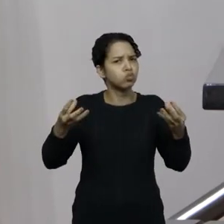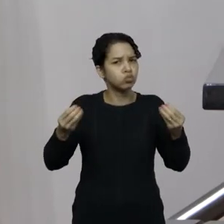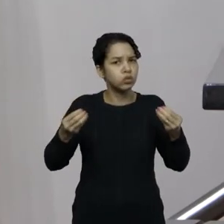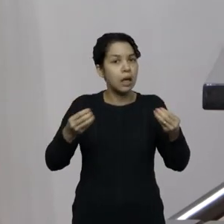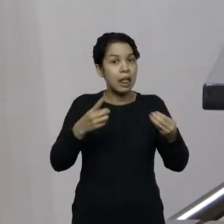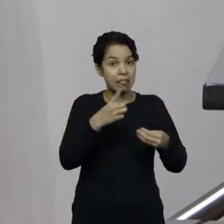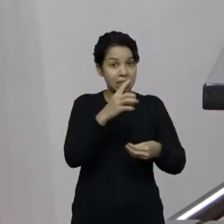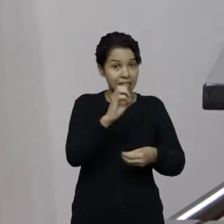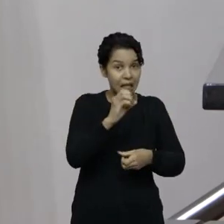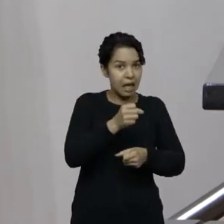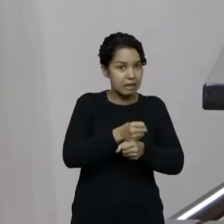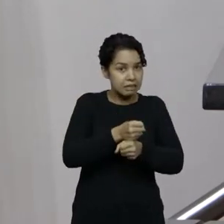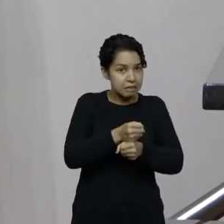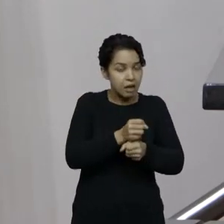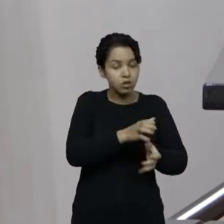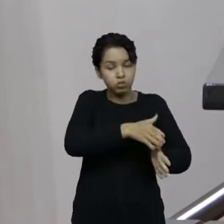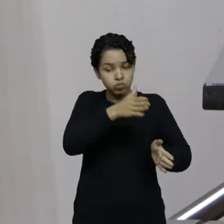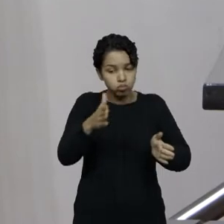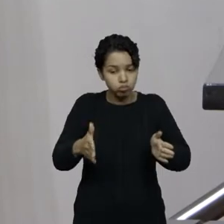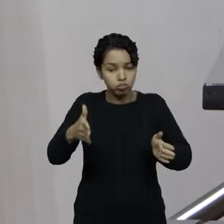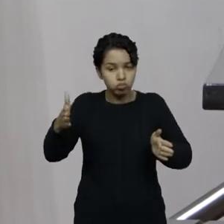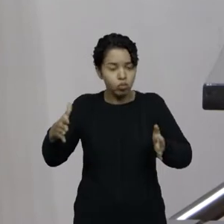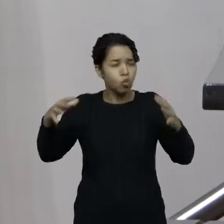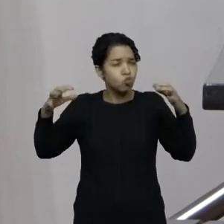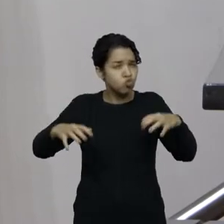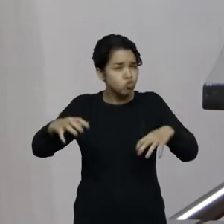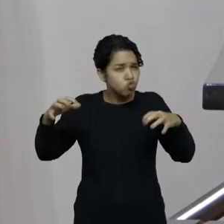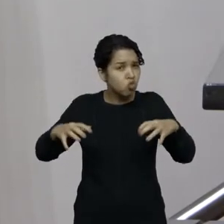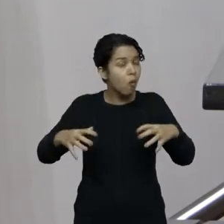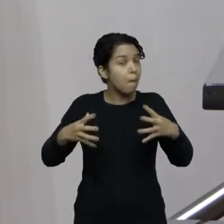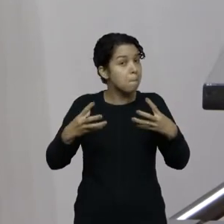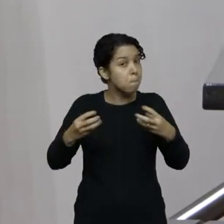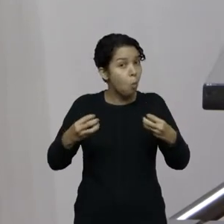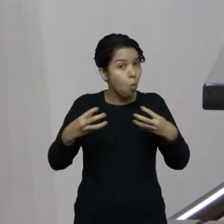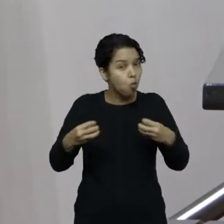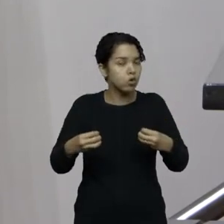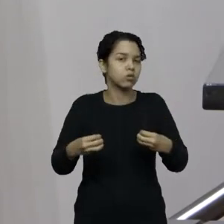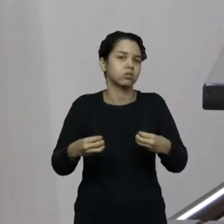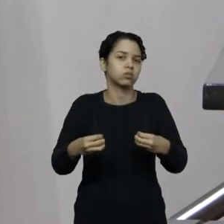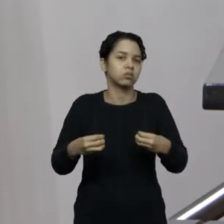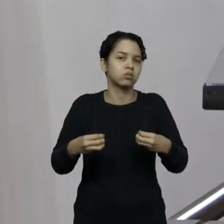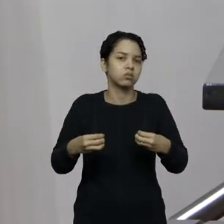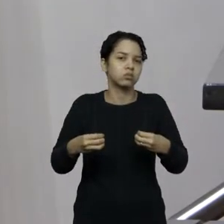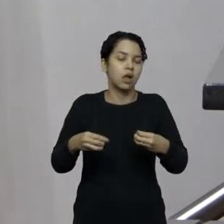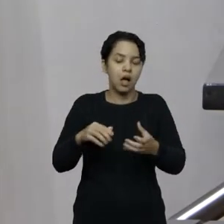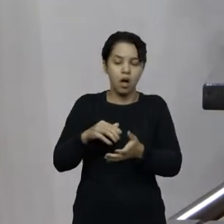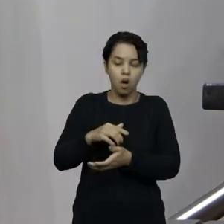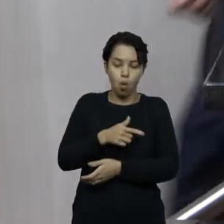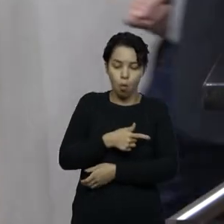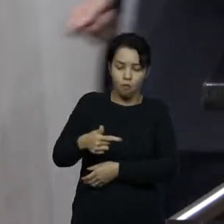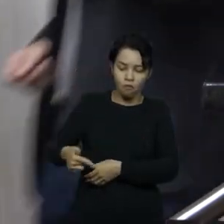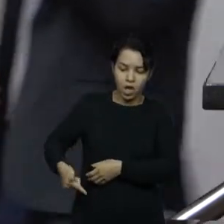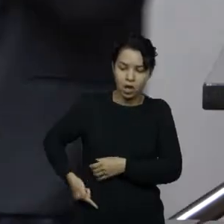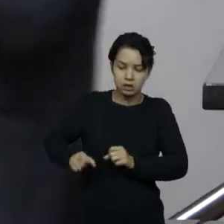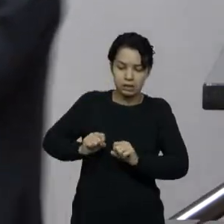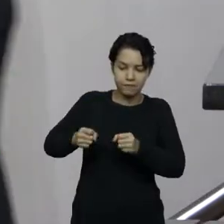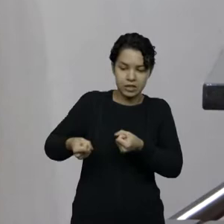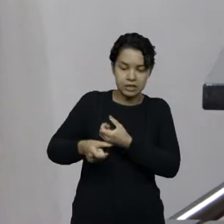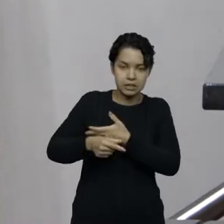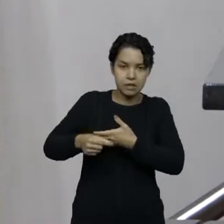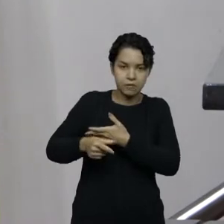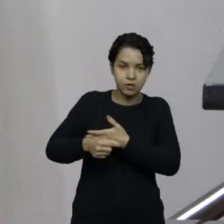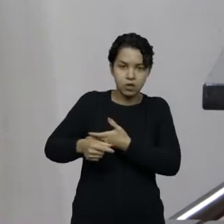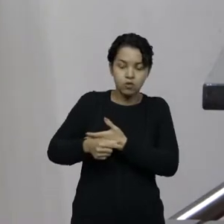o que fez a Defesa Civil de Santa Catarina para proteger o Vale do